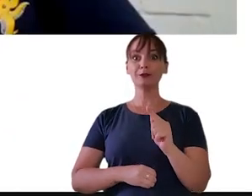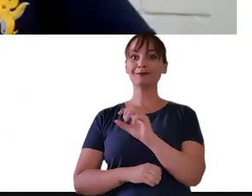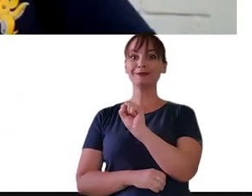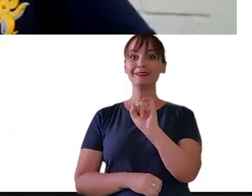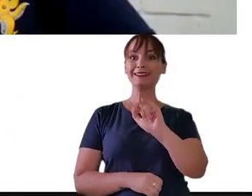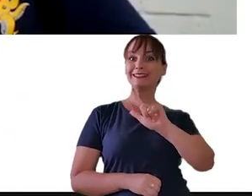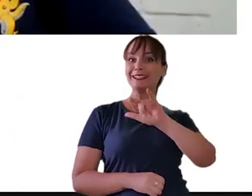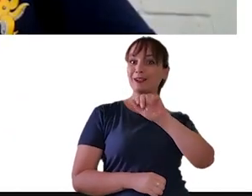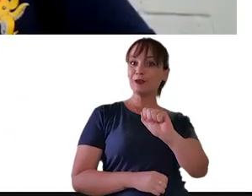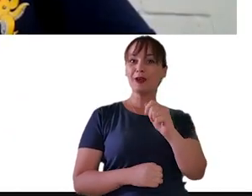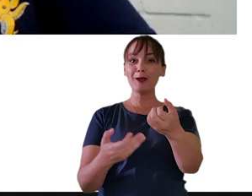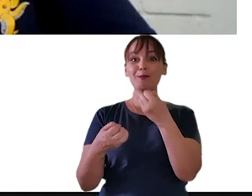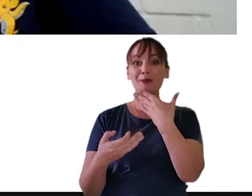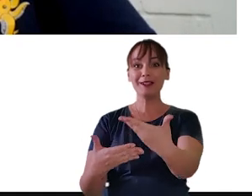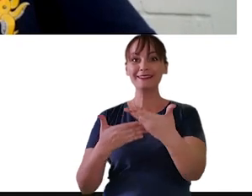seja bem-vinda!